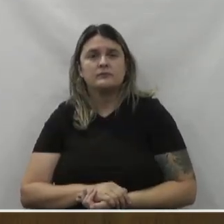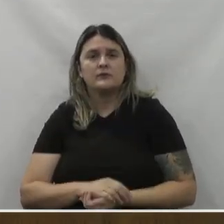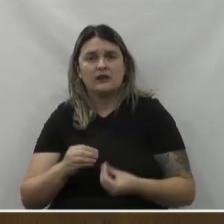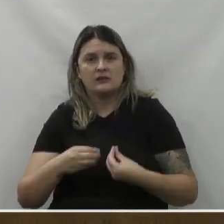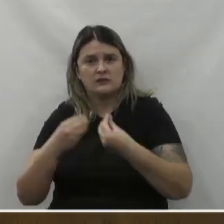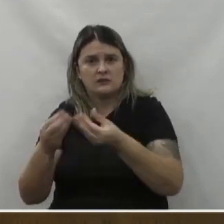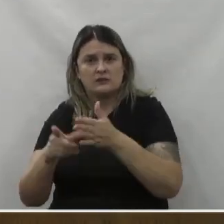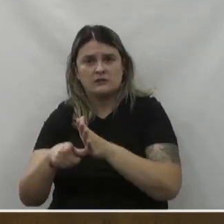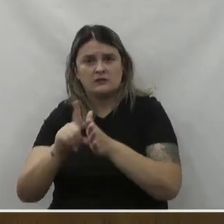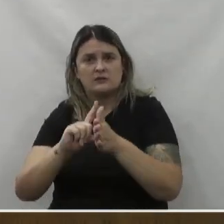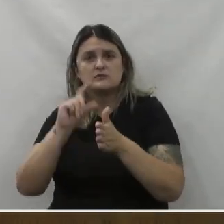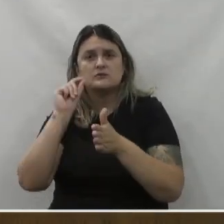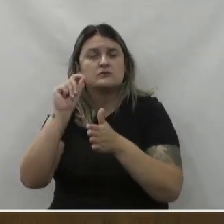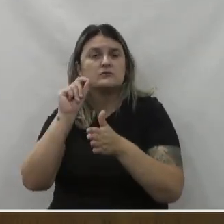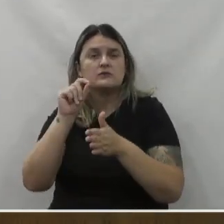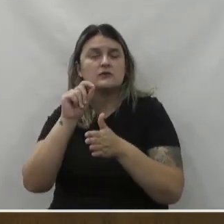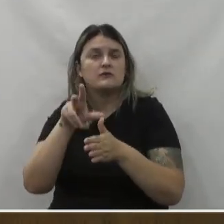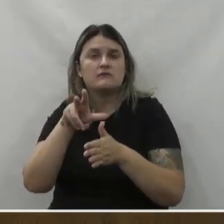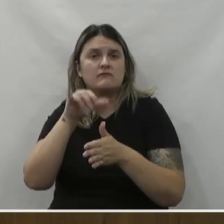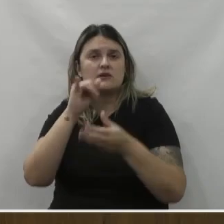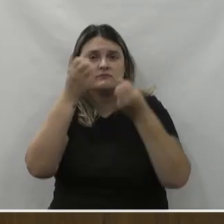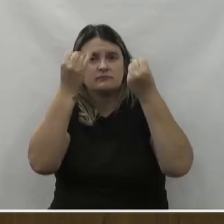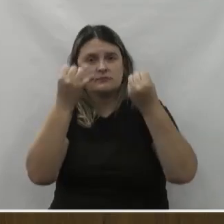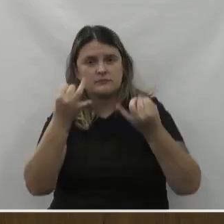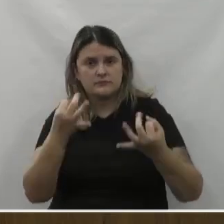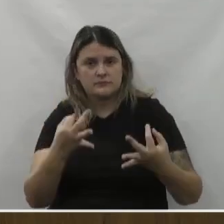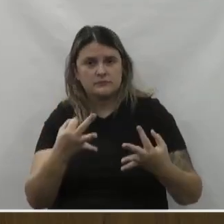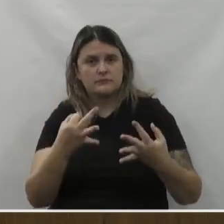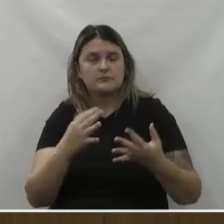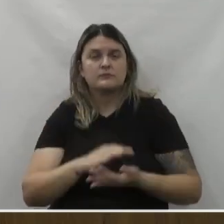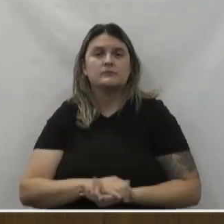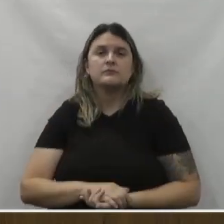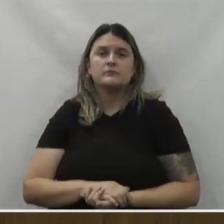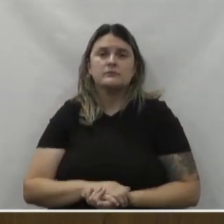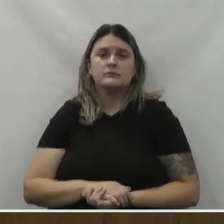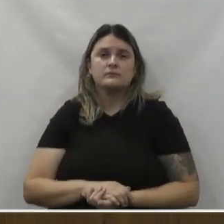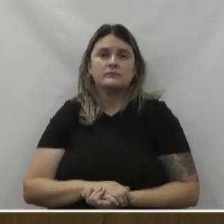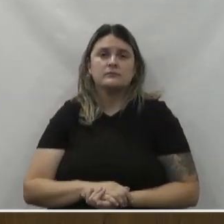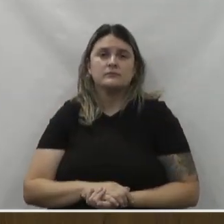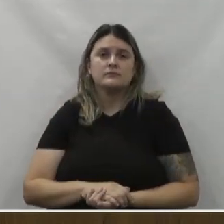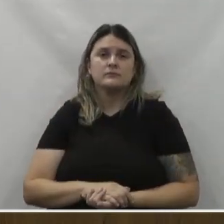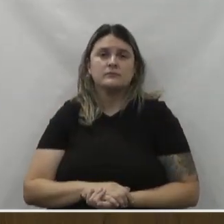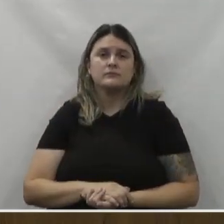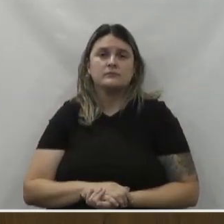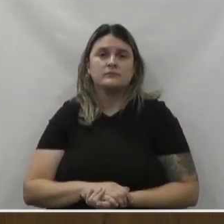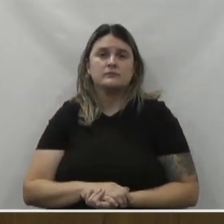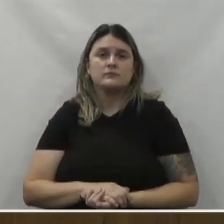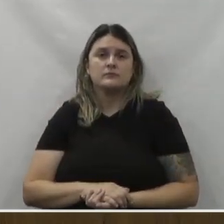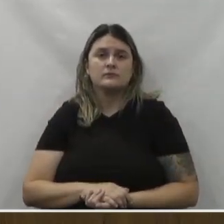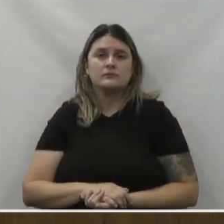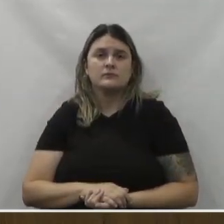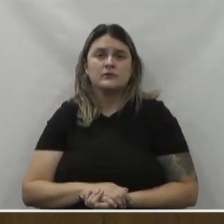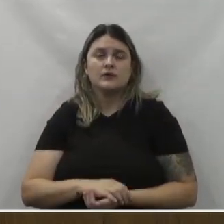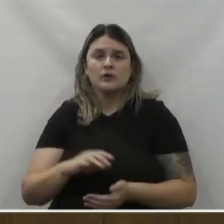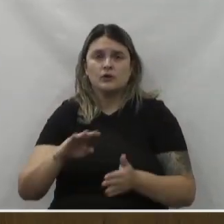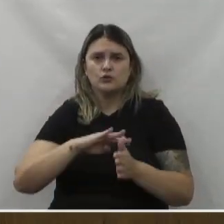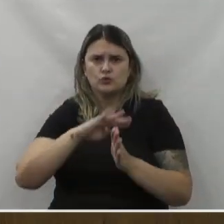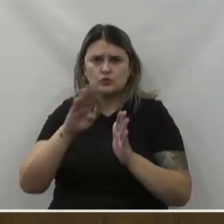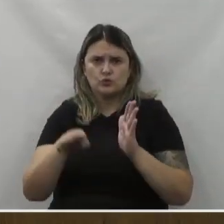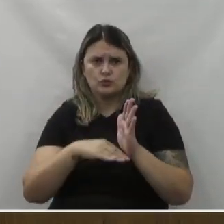o que ele iria, né, explanar aqui para nós, toda a matéria,